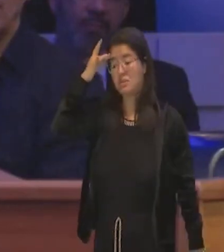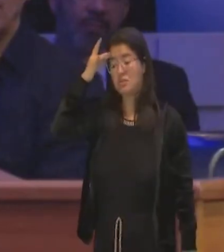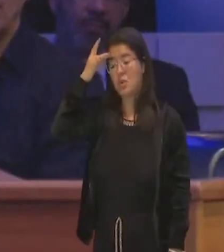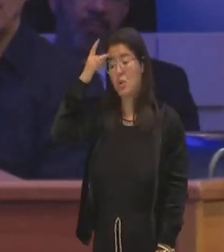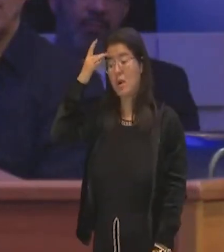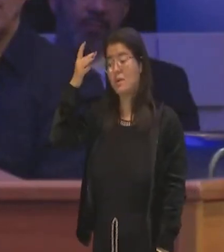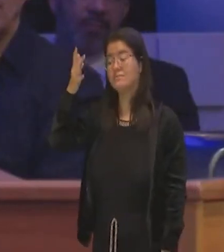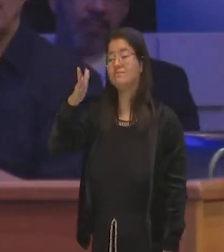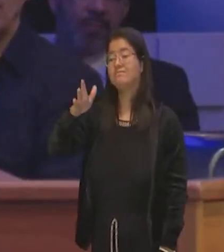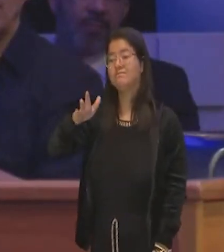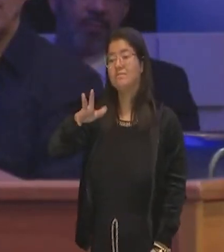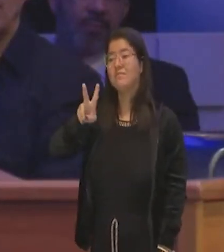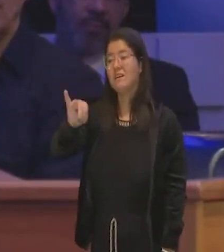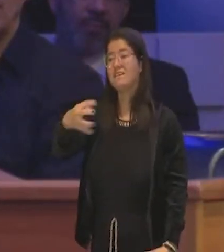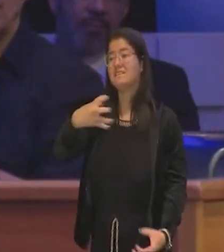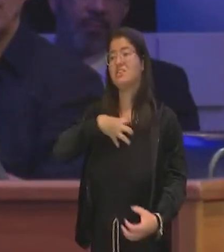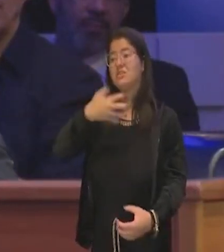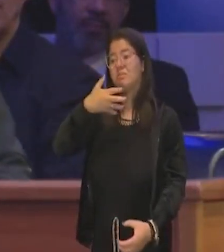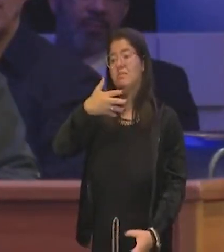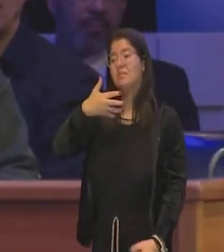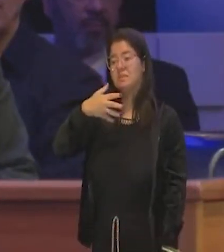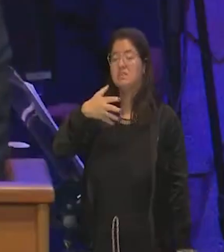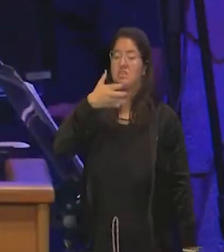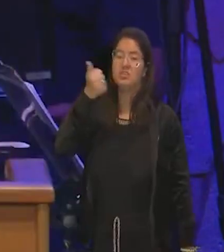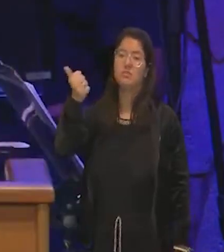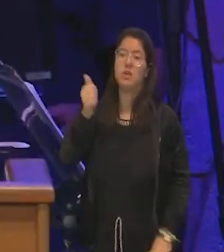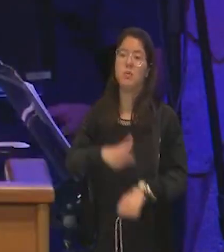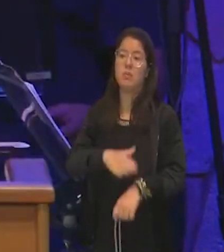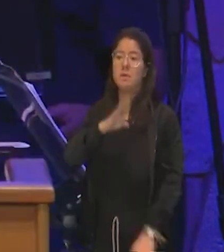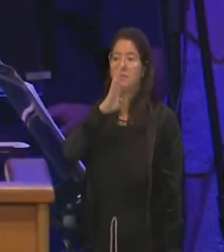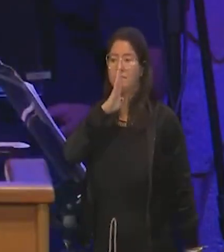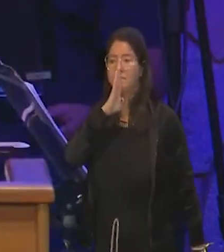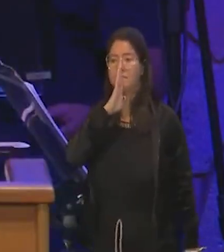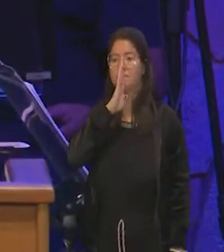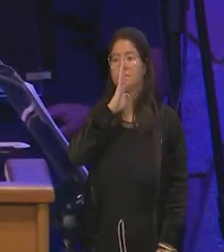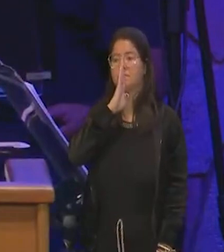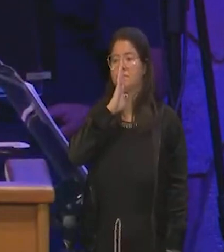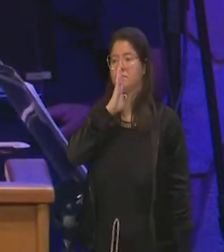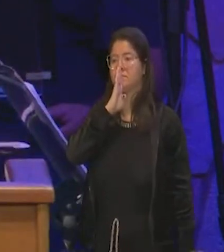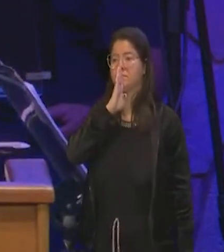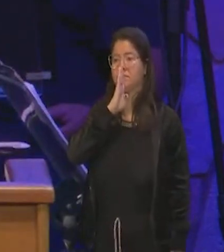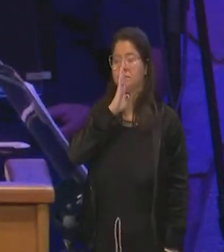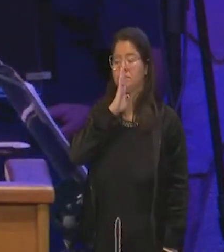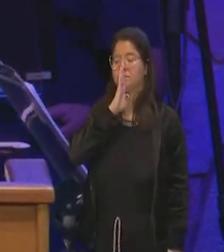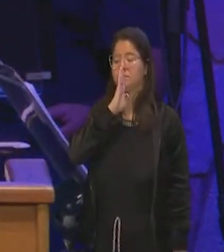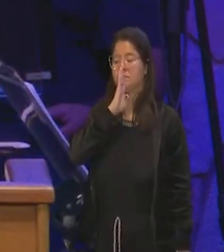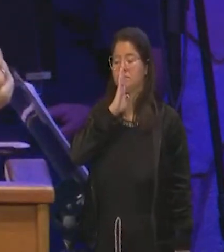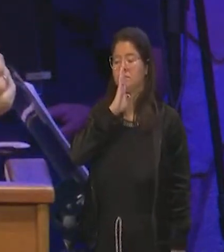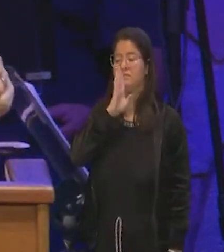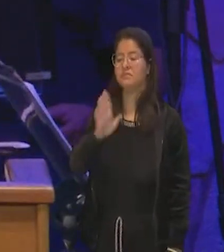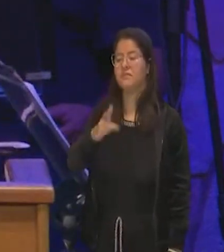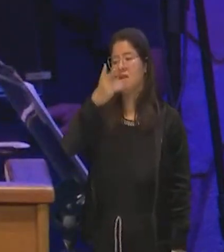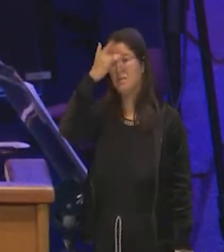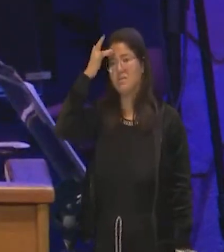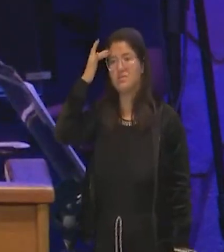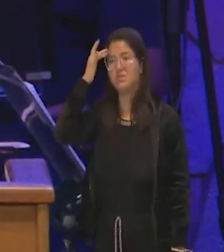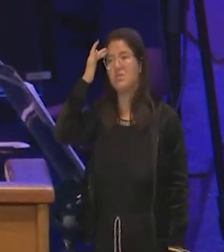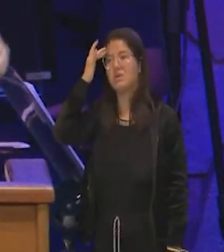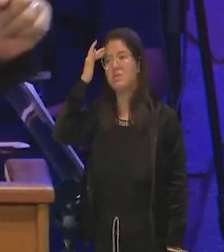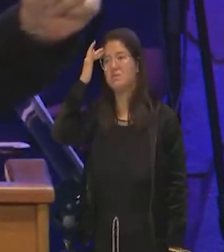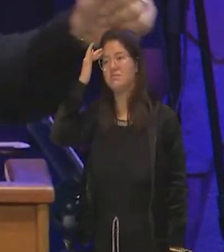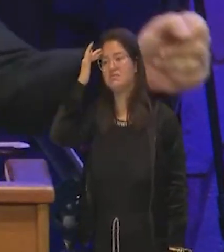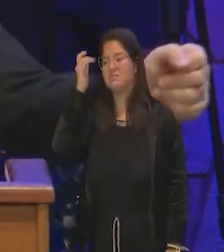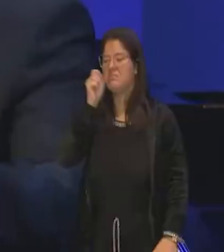silêncio. Muitas vezes vence quem está em silêncio, quem não retruca, quem